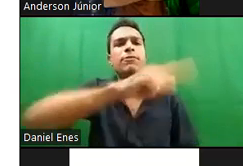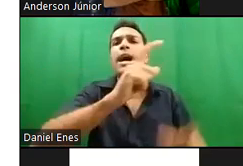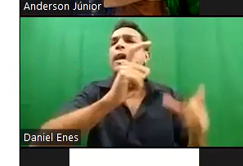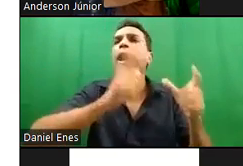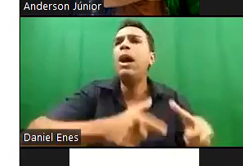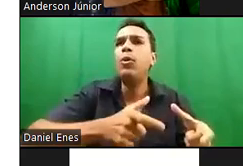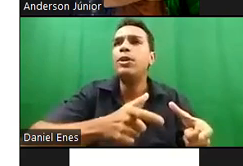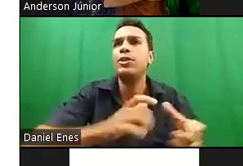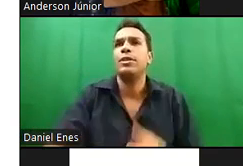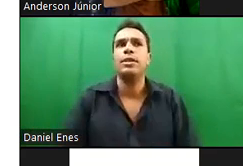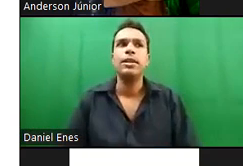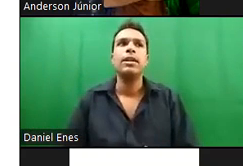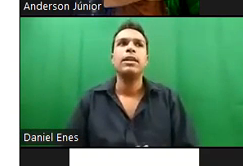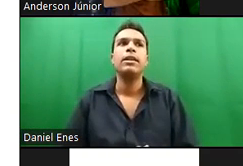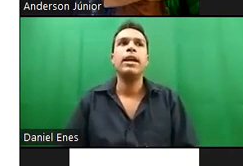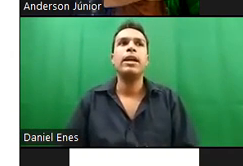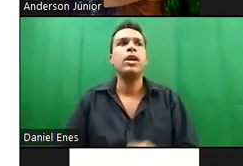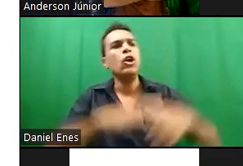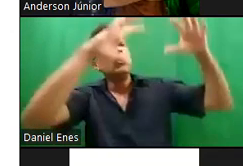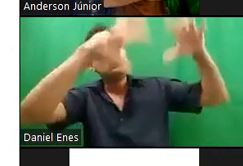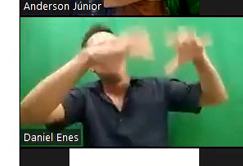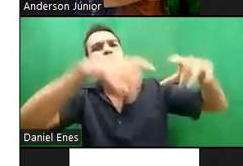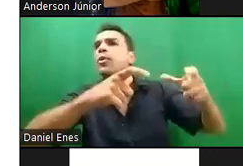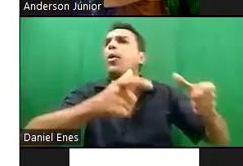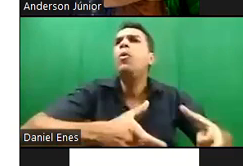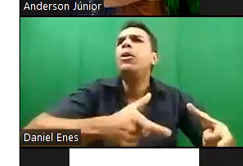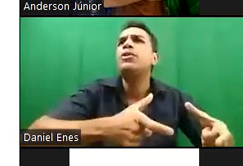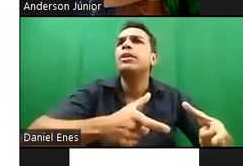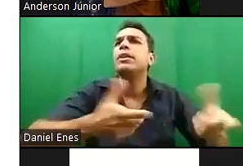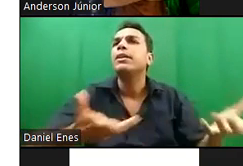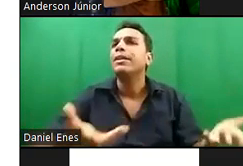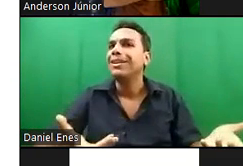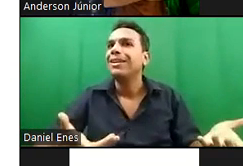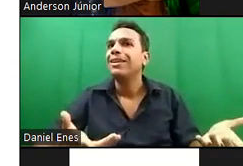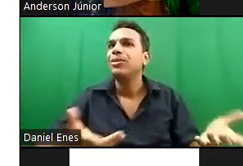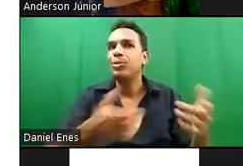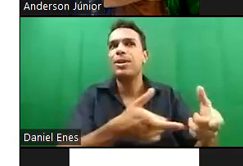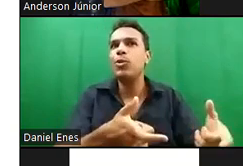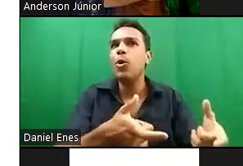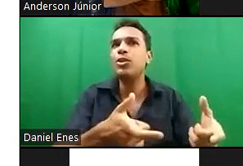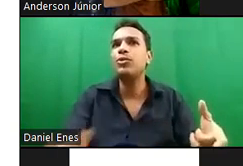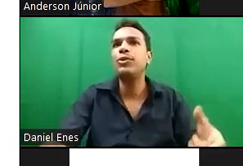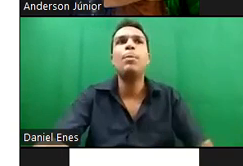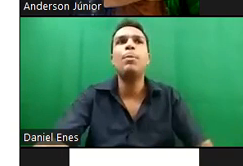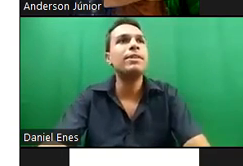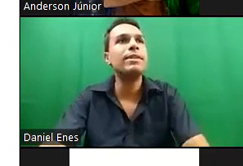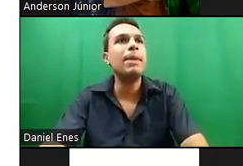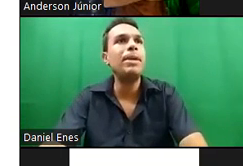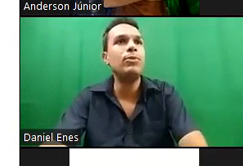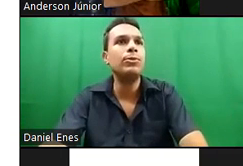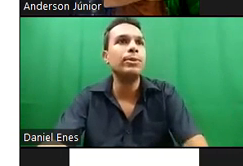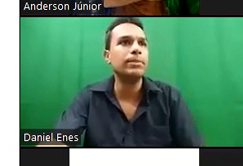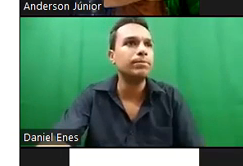Você vai aonde? Né? Choveu? Onde? Eu estou usando onde no final para fazer